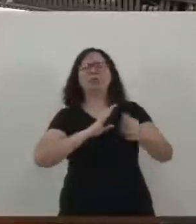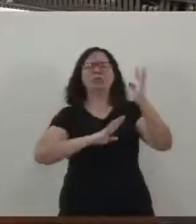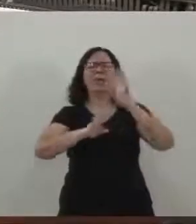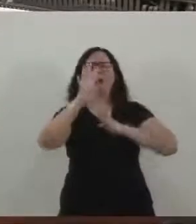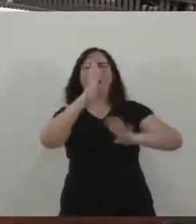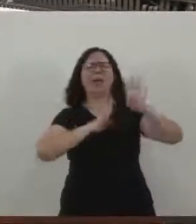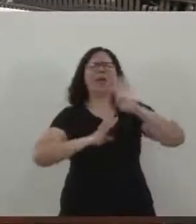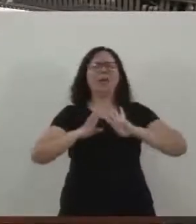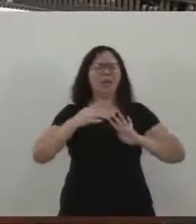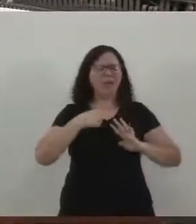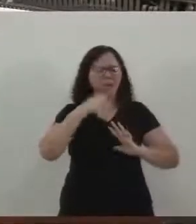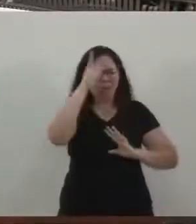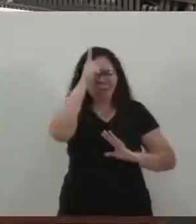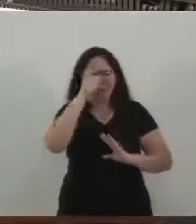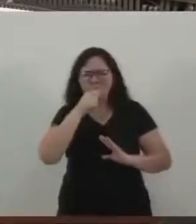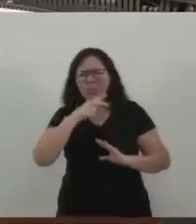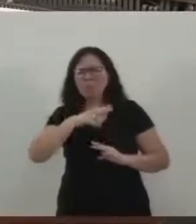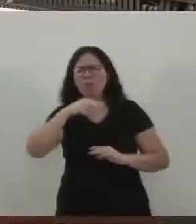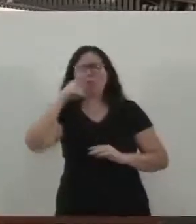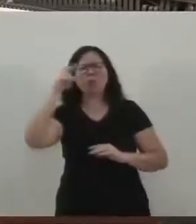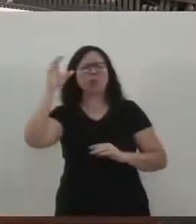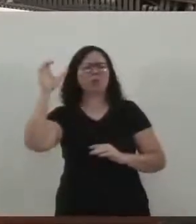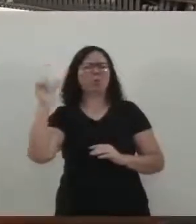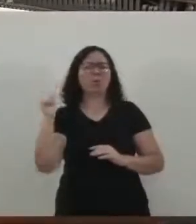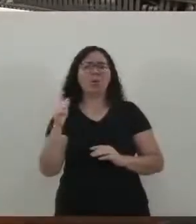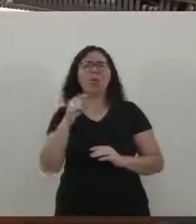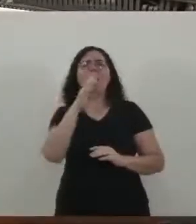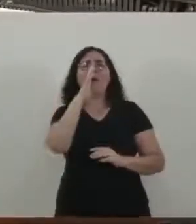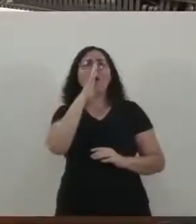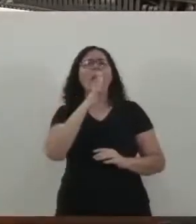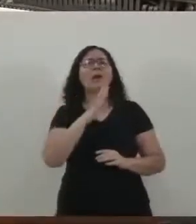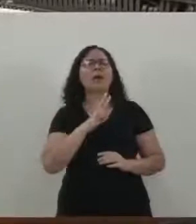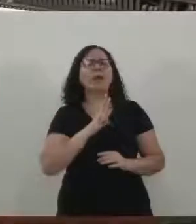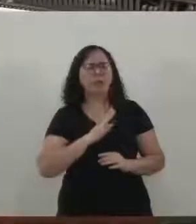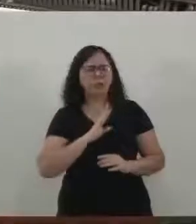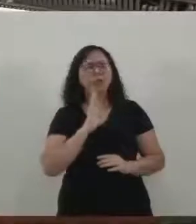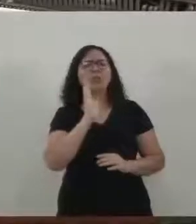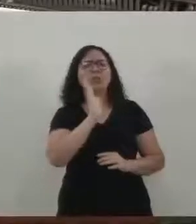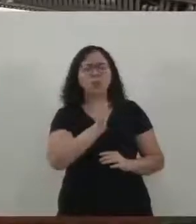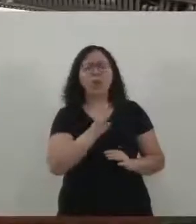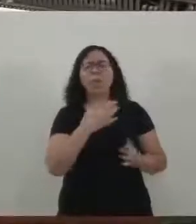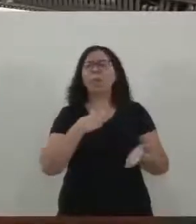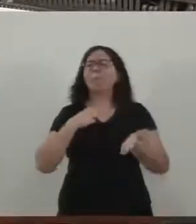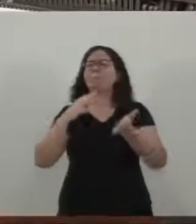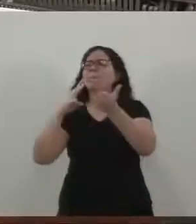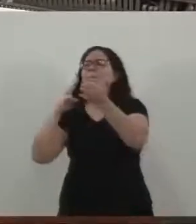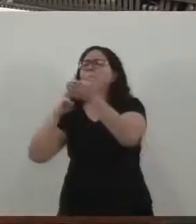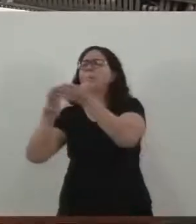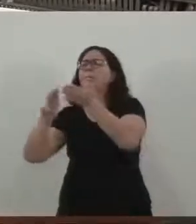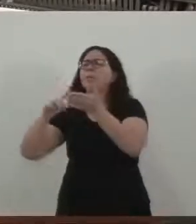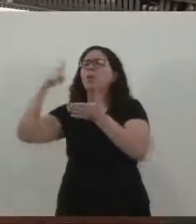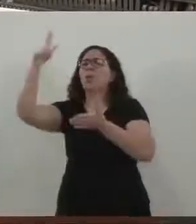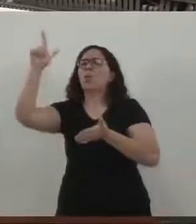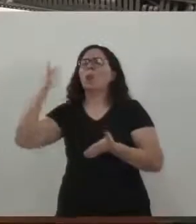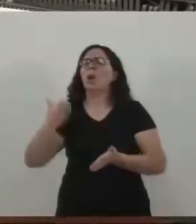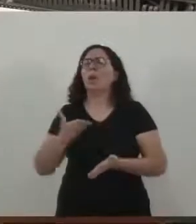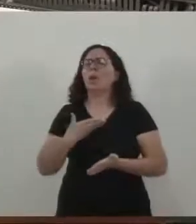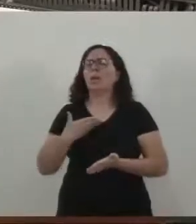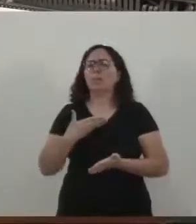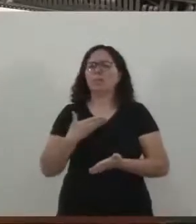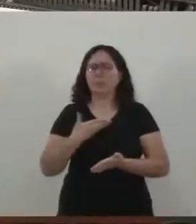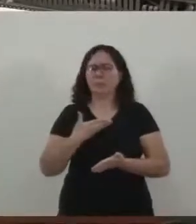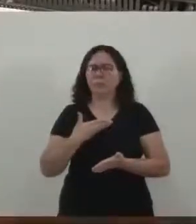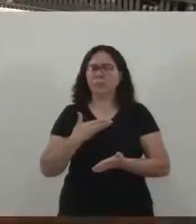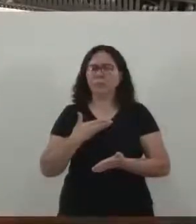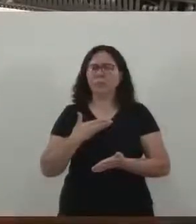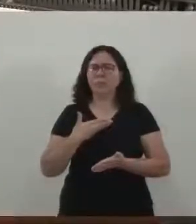daquilo, coisa que eu nunca fiz na minha vida e não vou fazer. E quem me acusou, eu vi outro dia mandando mensagem para um outro amigo nosso, que esse